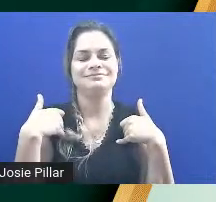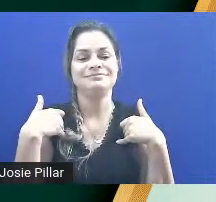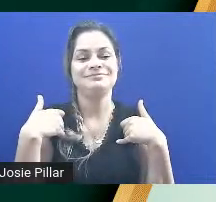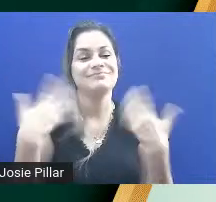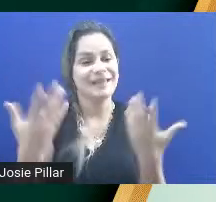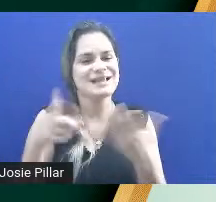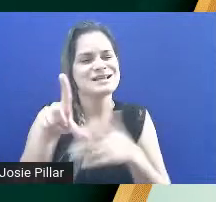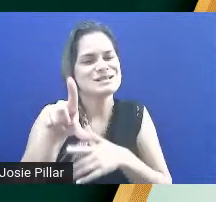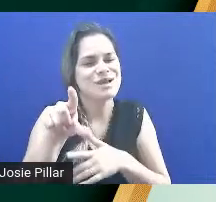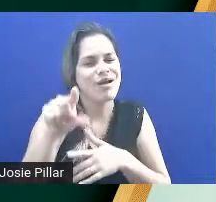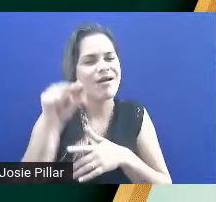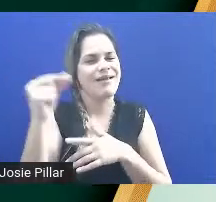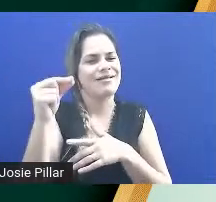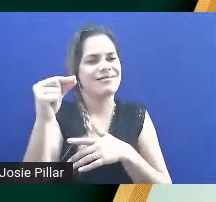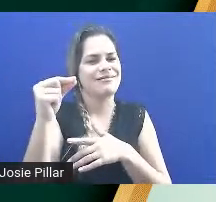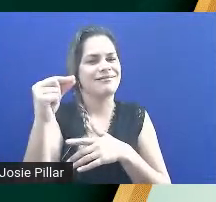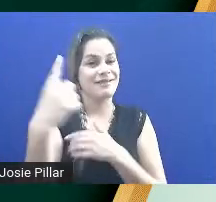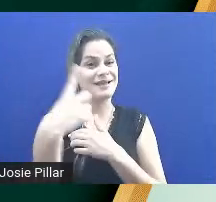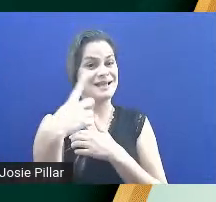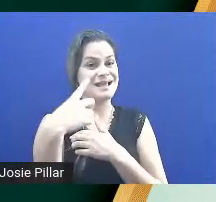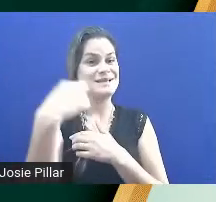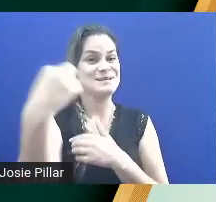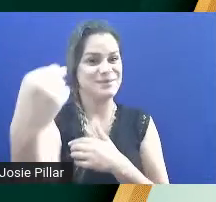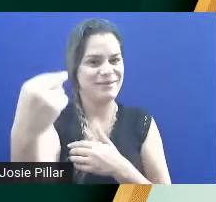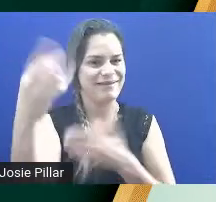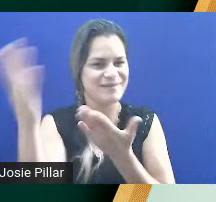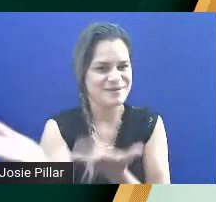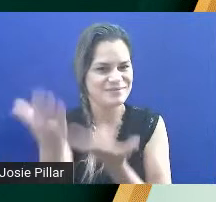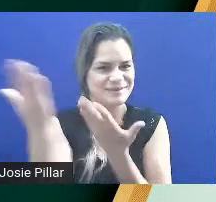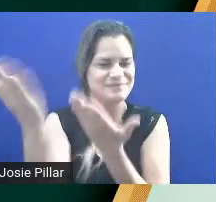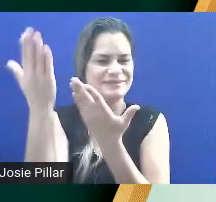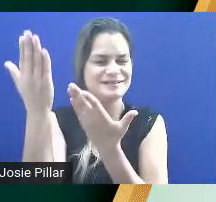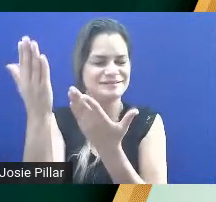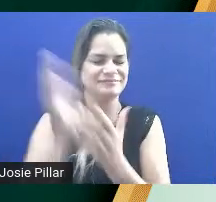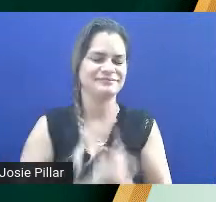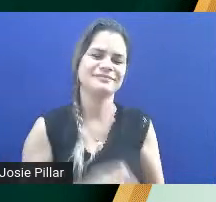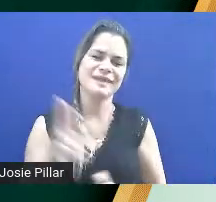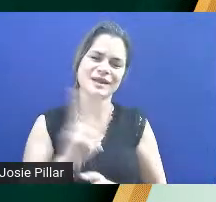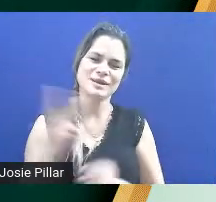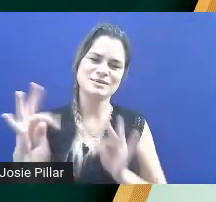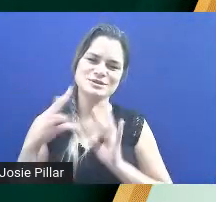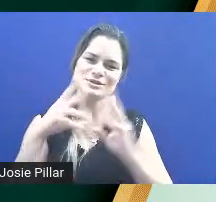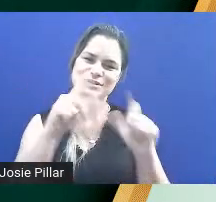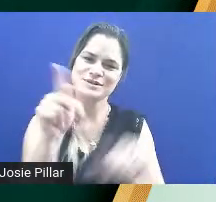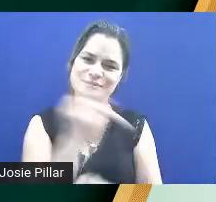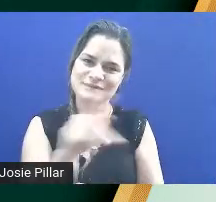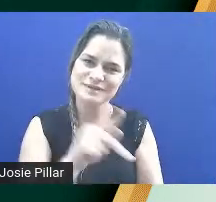ser um dos professores homenageados. Né? Então, em nome de todos os professores homenageados,